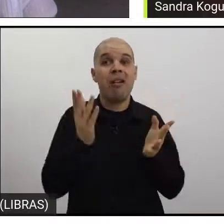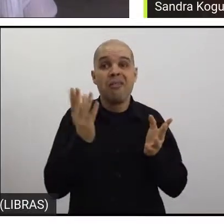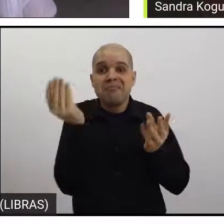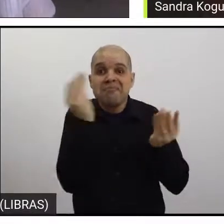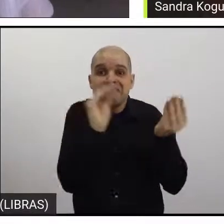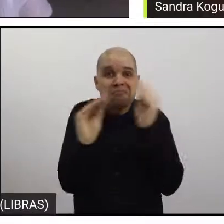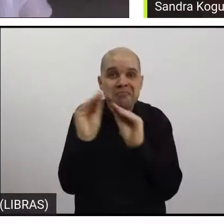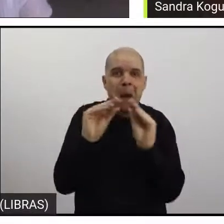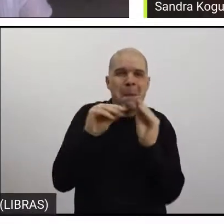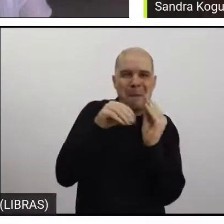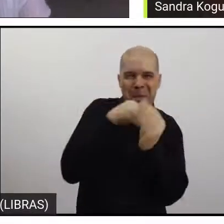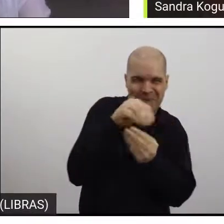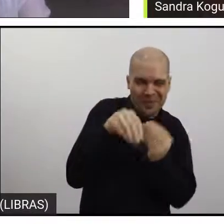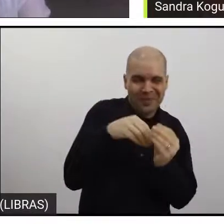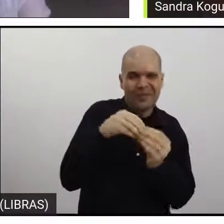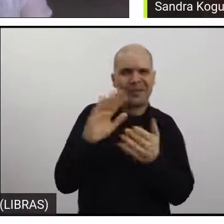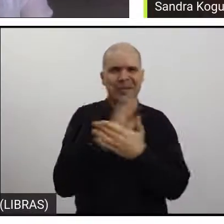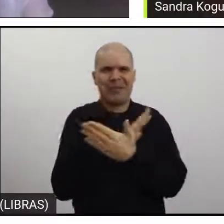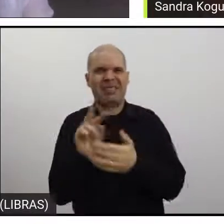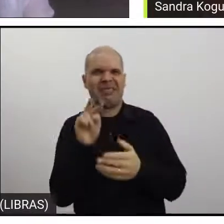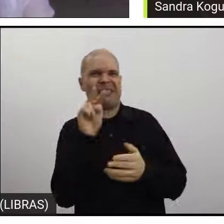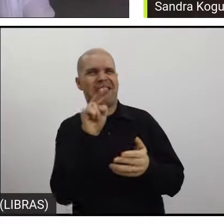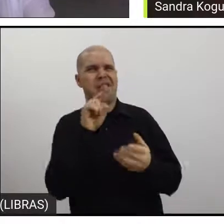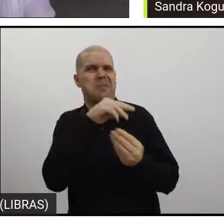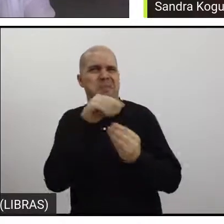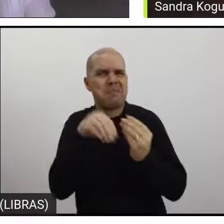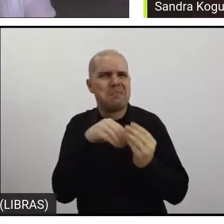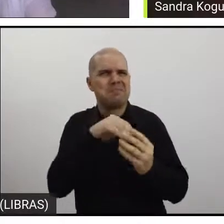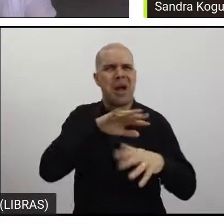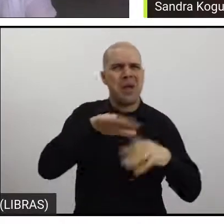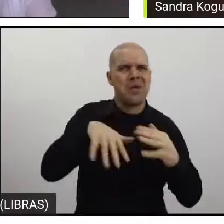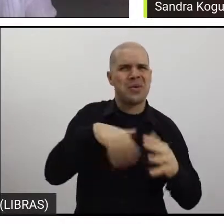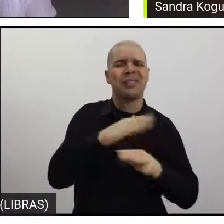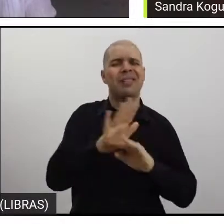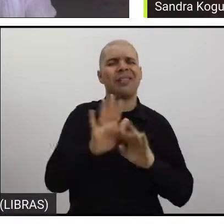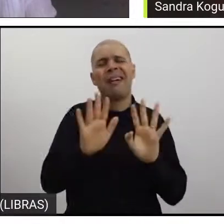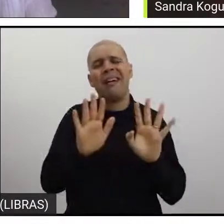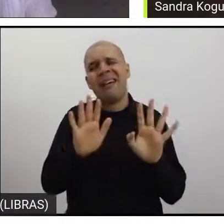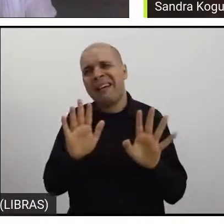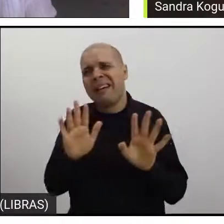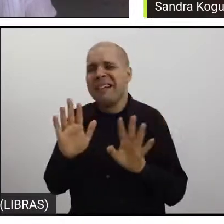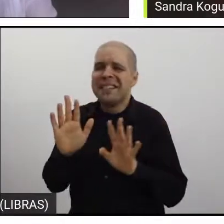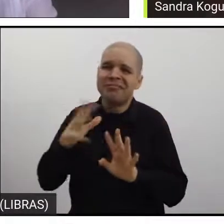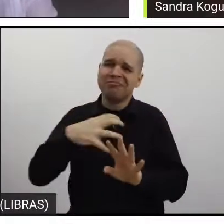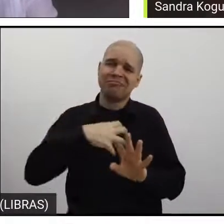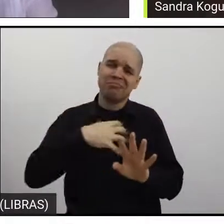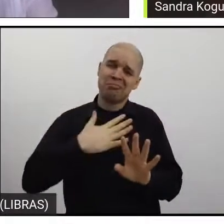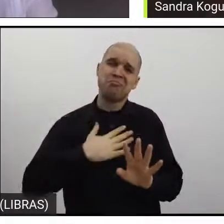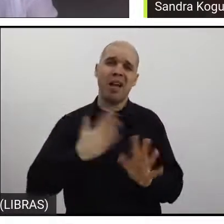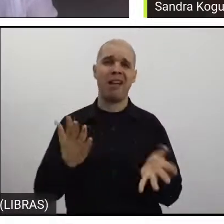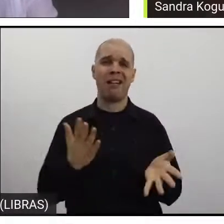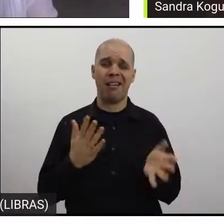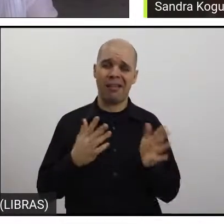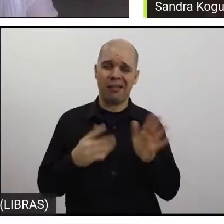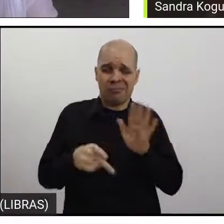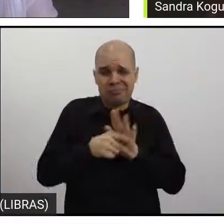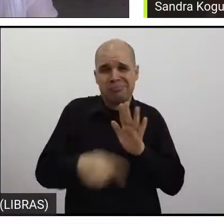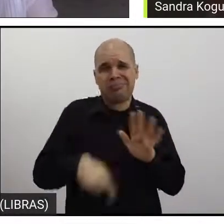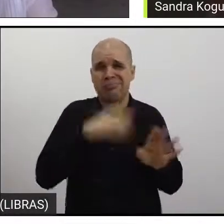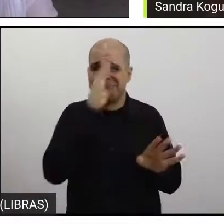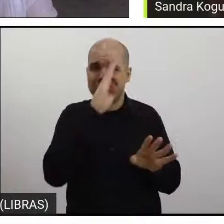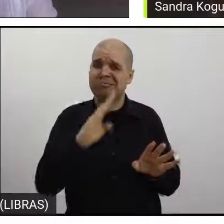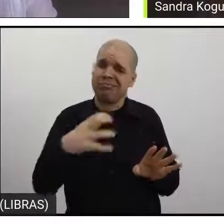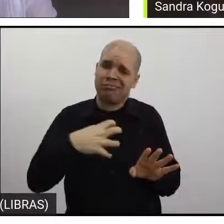vira-lata. E isso tinha a ver também com a minha identidade brasileira. Então, o Vizio usa todas essas coisas.